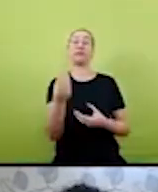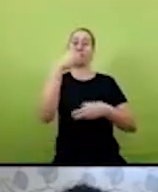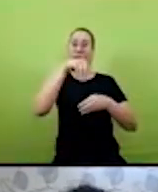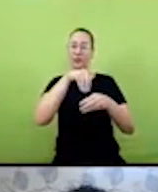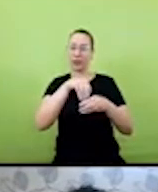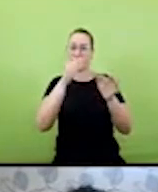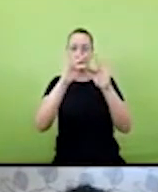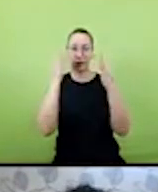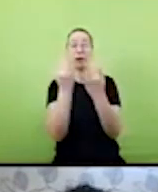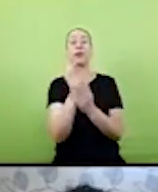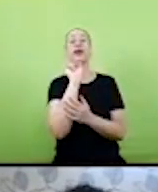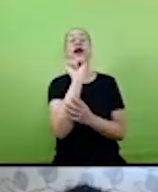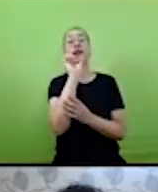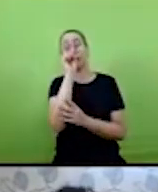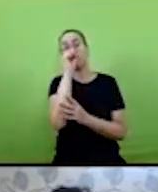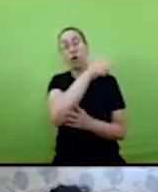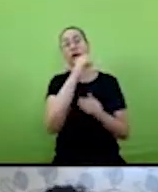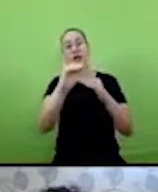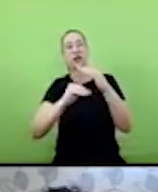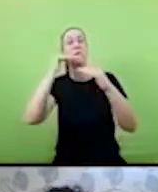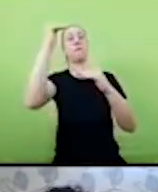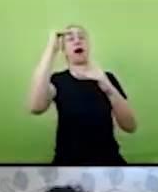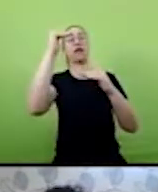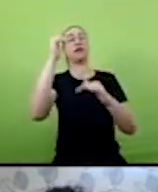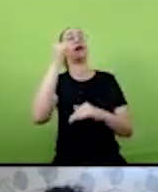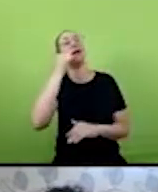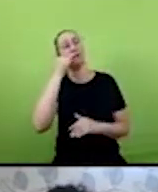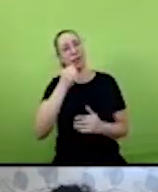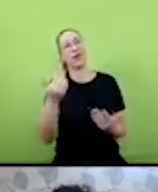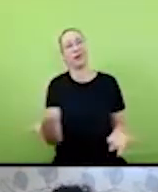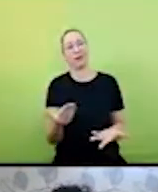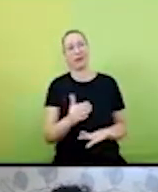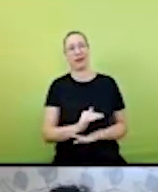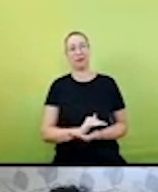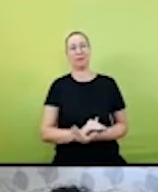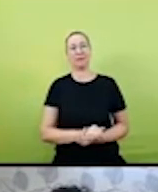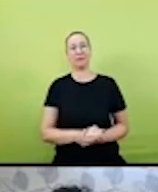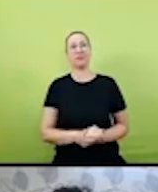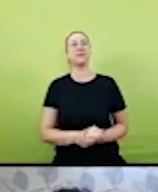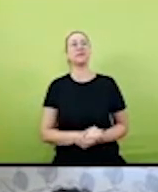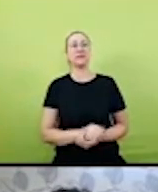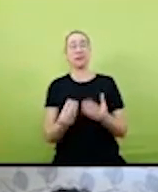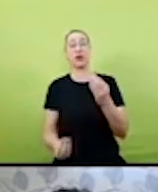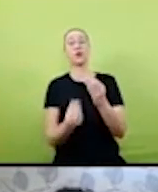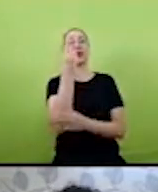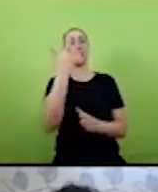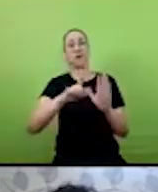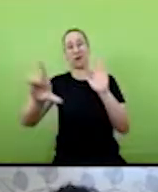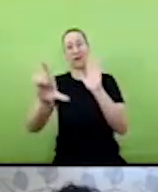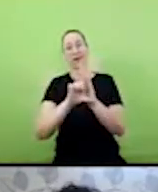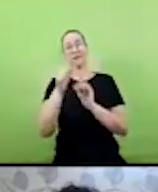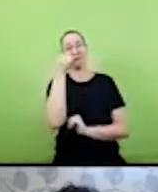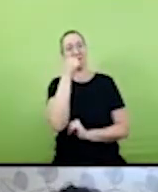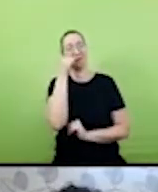sofre violência, né, dentro dessas relações? São as mulheres. Então, por isso, a Lei Maria da Penha foi criada, para tentar corrigir